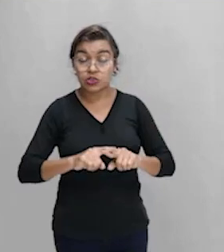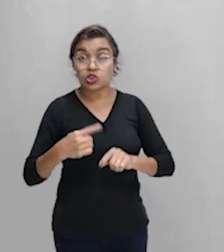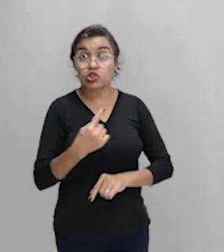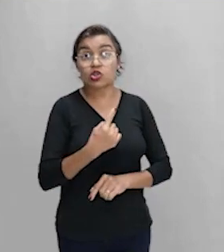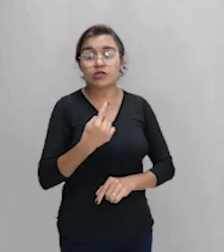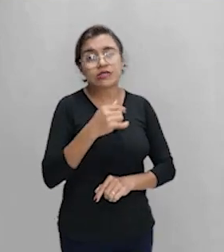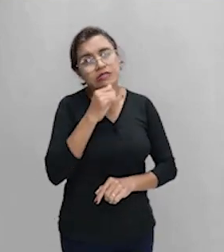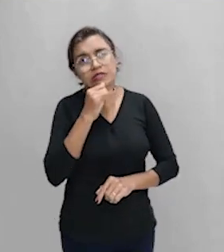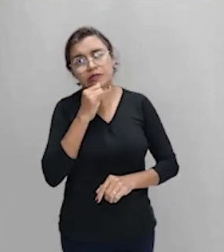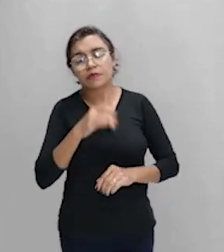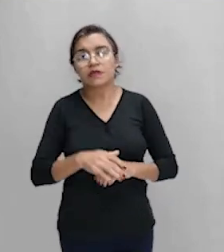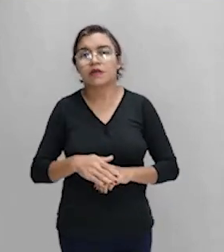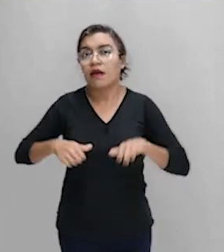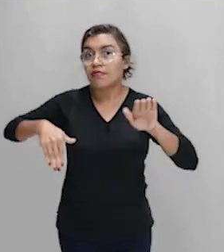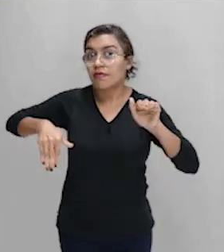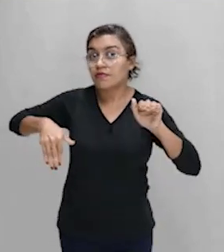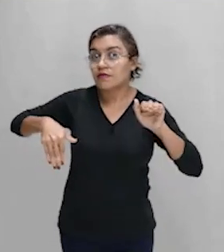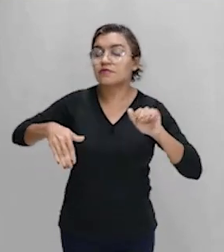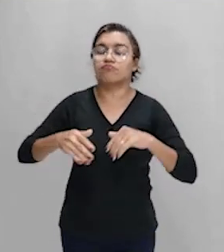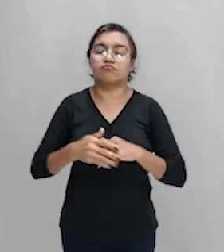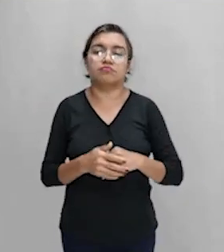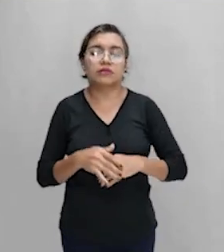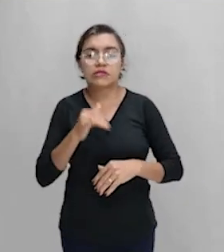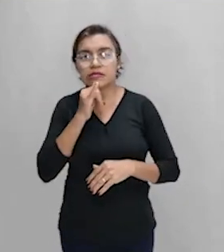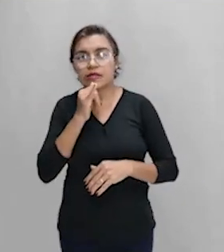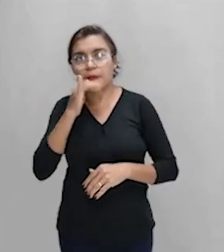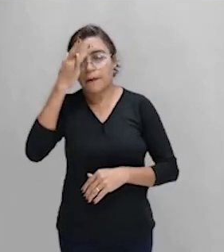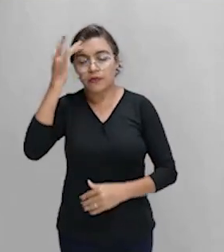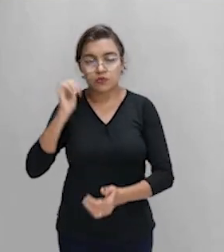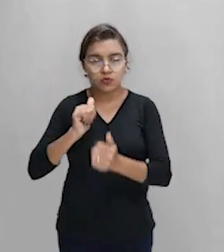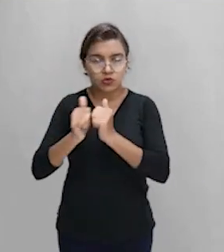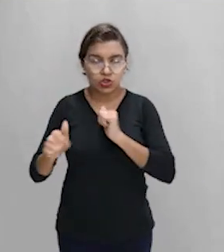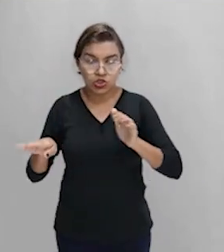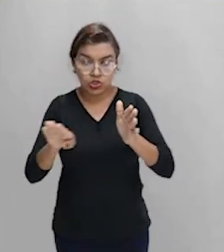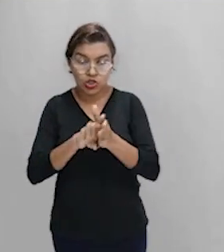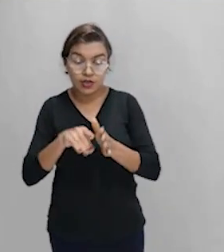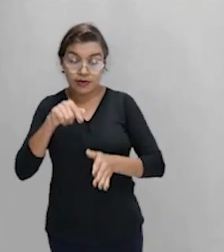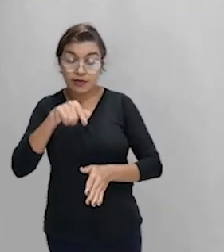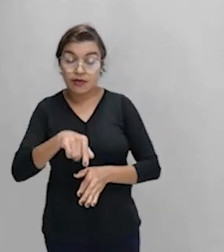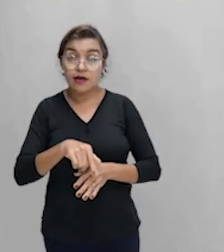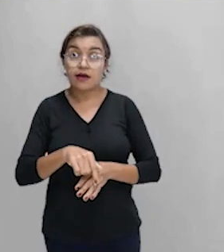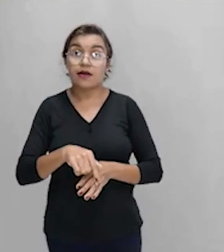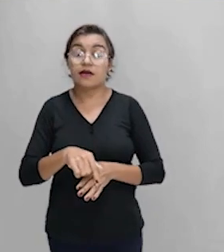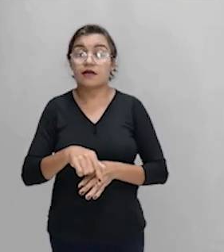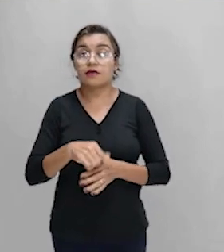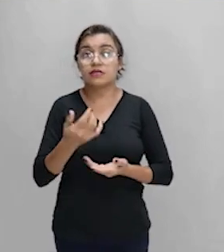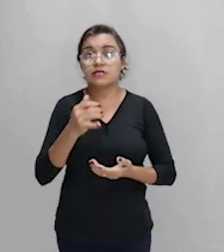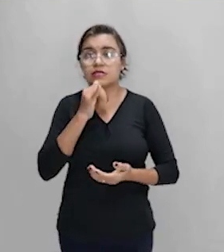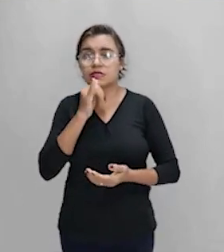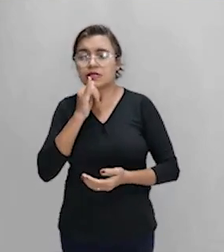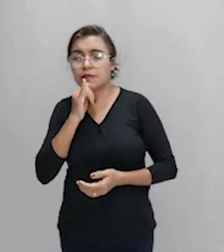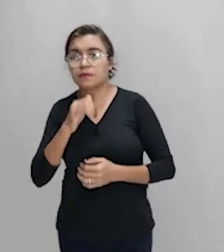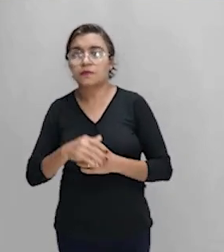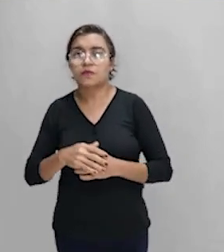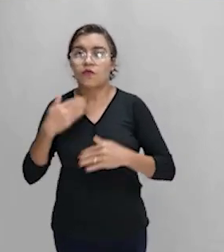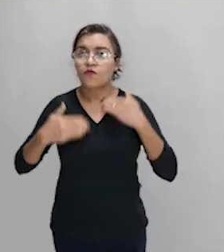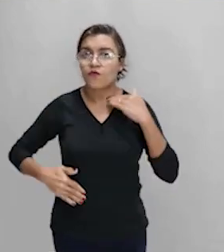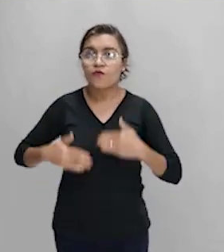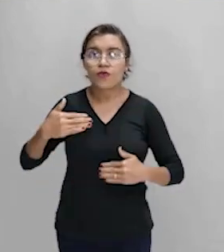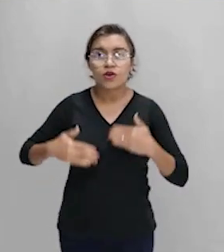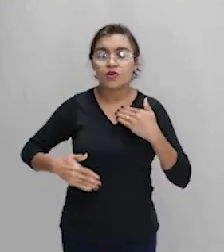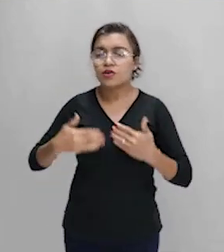de uma natação, por exemplo. De repente, esse atleta ele chega no ápice do seu condicionamento físico antes do dia